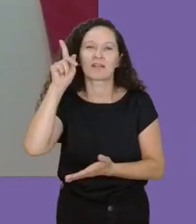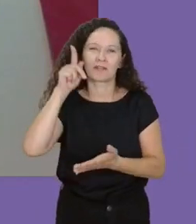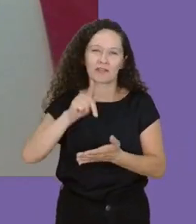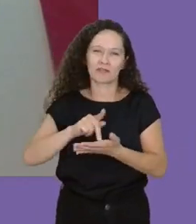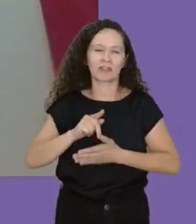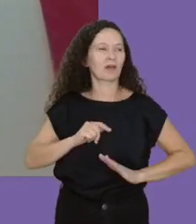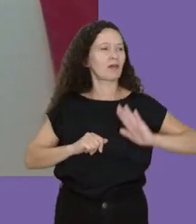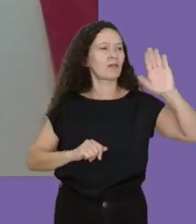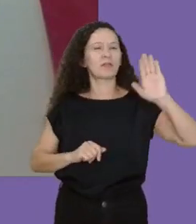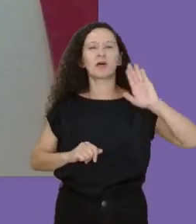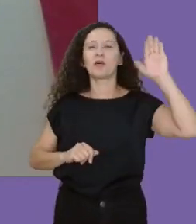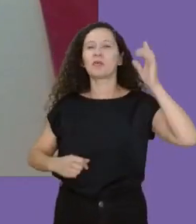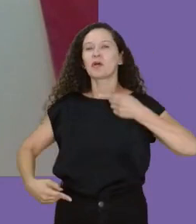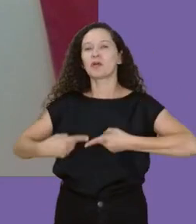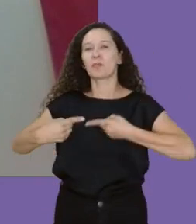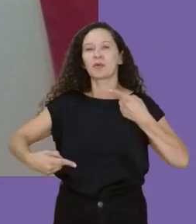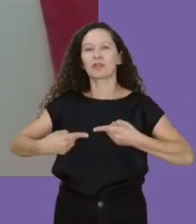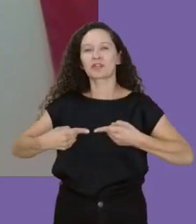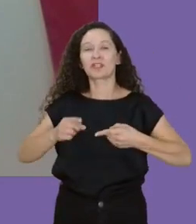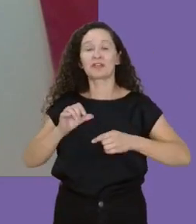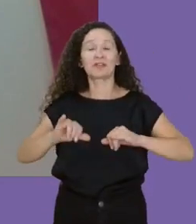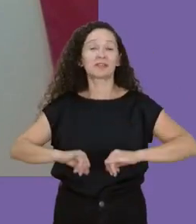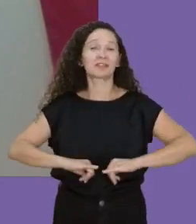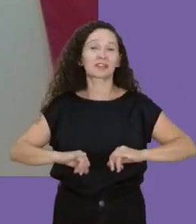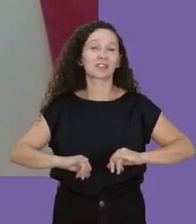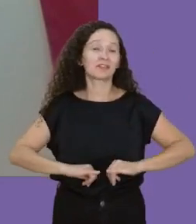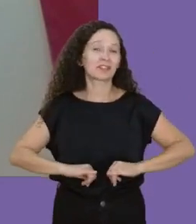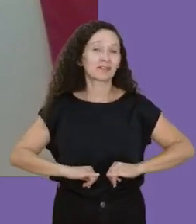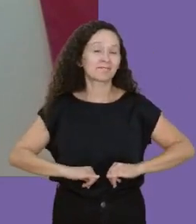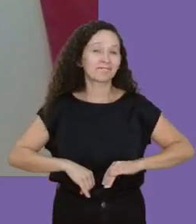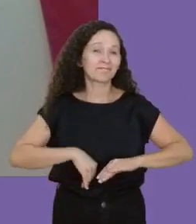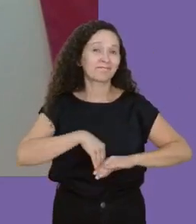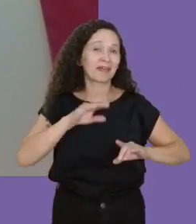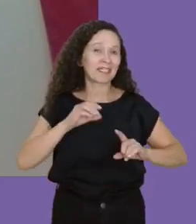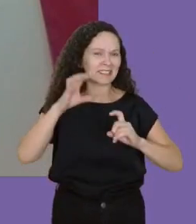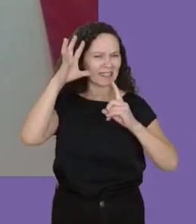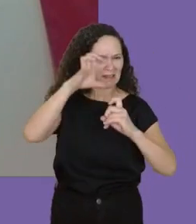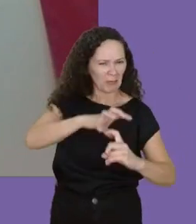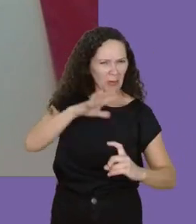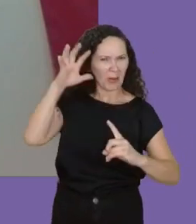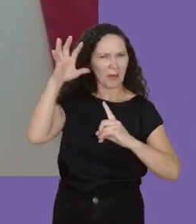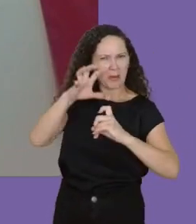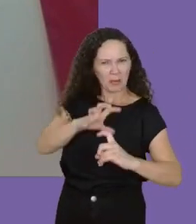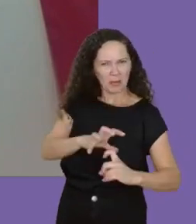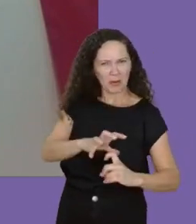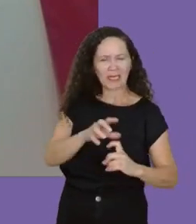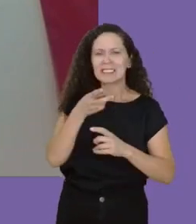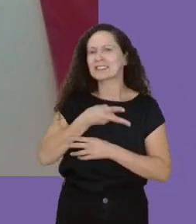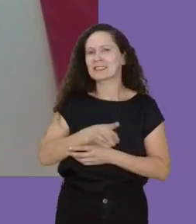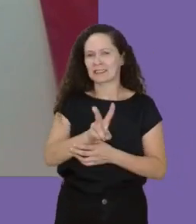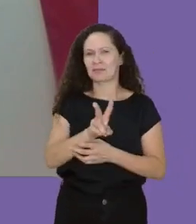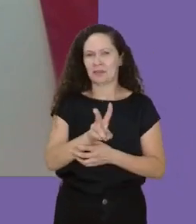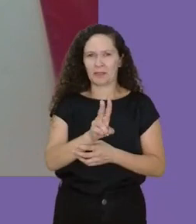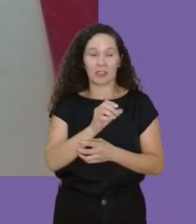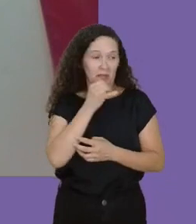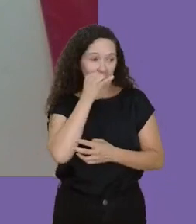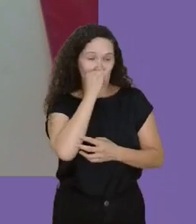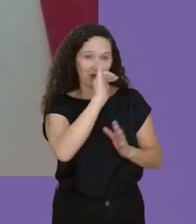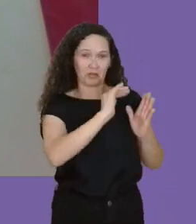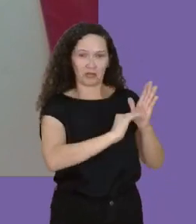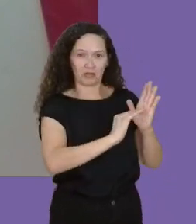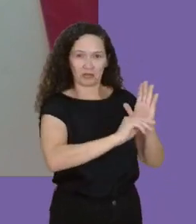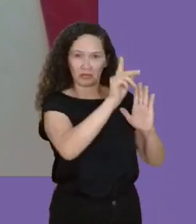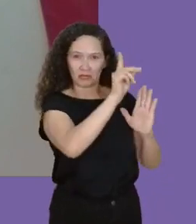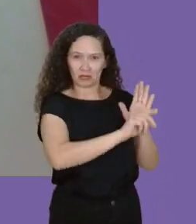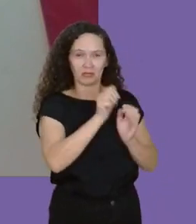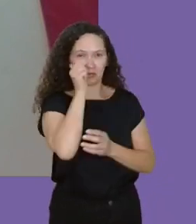entrar para a vida política, elas sofrem repressões, né, e restrições aos seus direitos, e